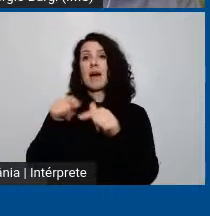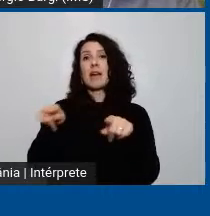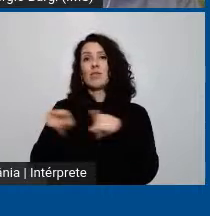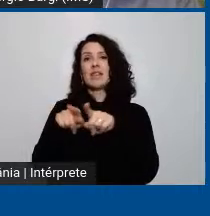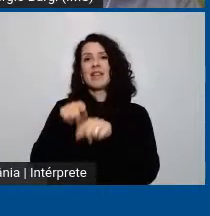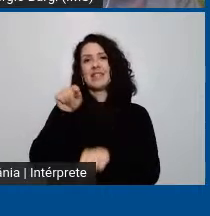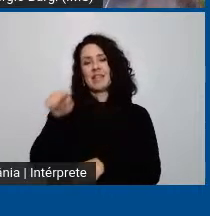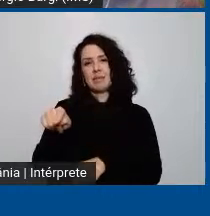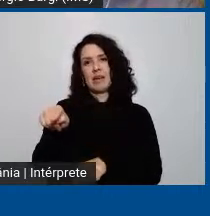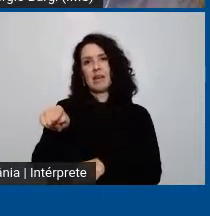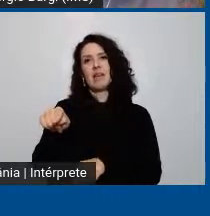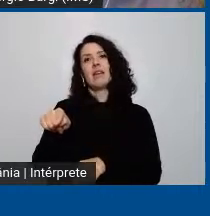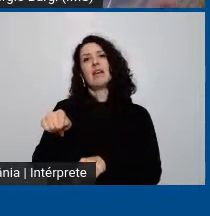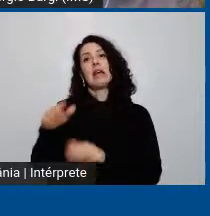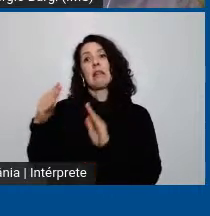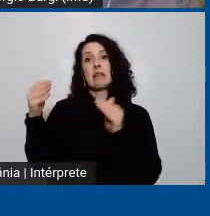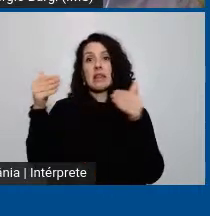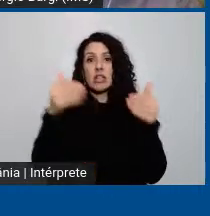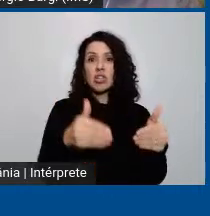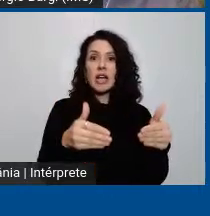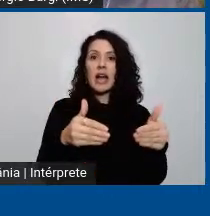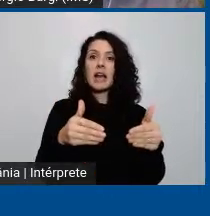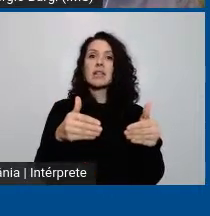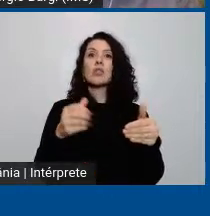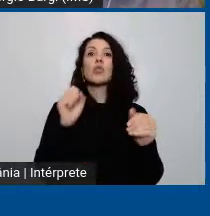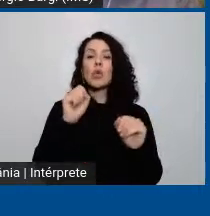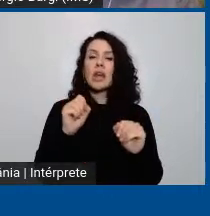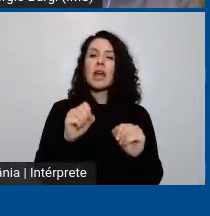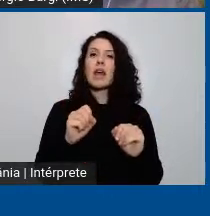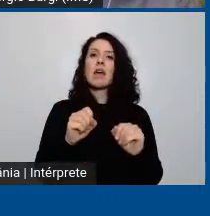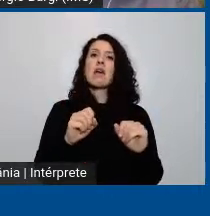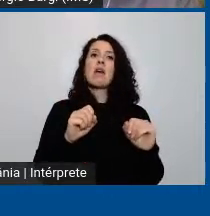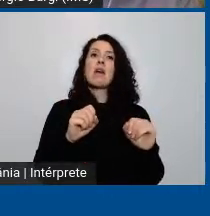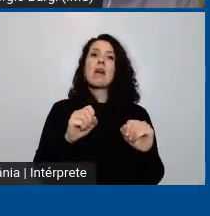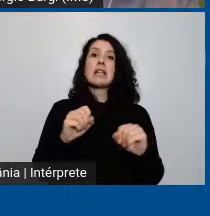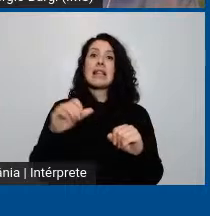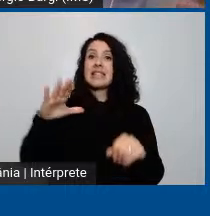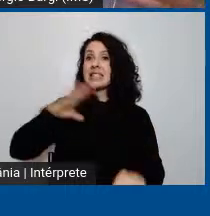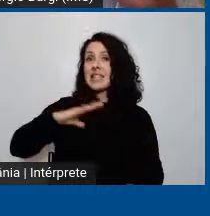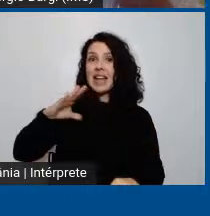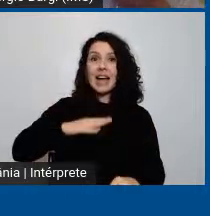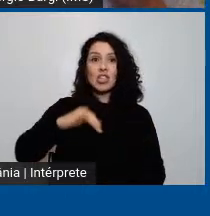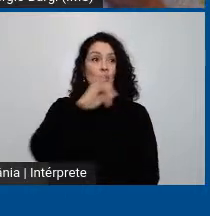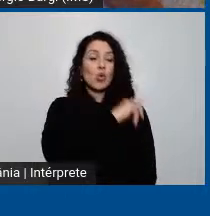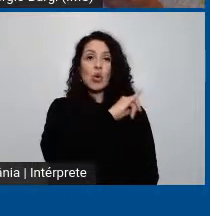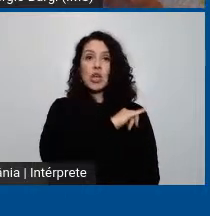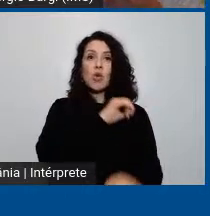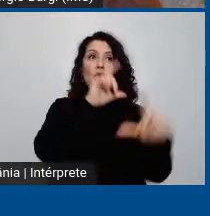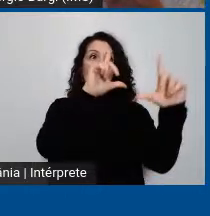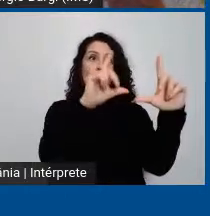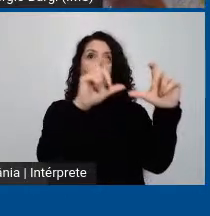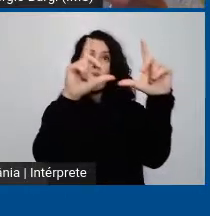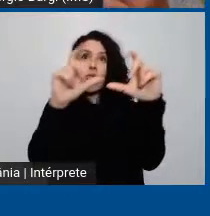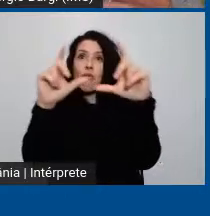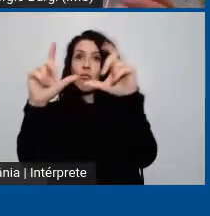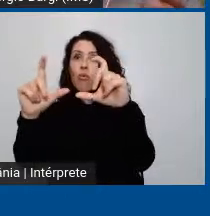profissional, dedicada à construção de paisagens dessa cidade única e à comercialização dessas